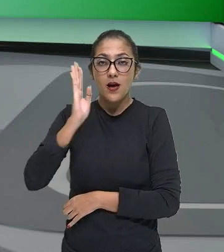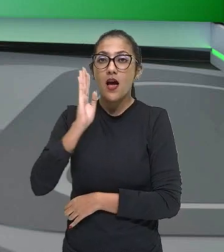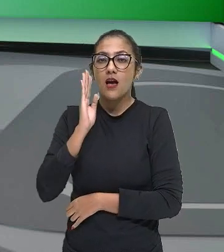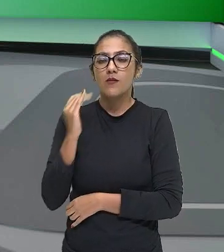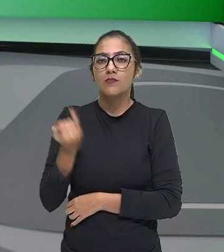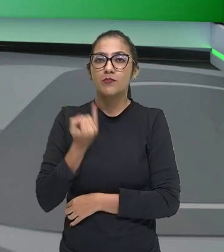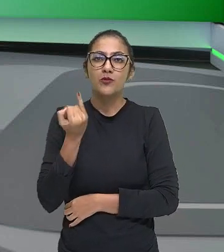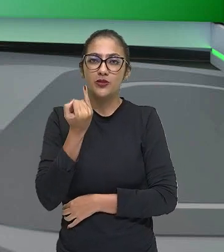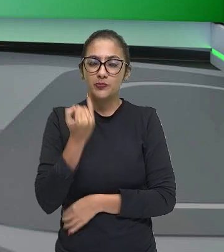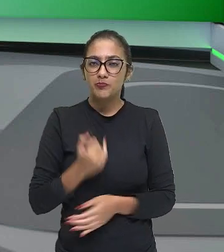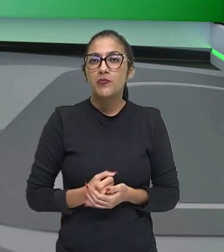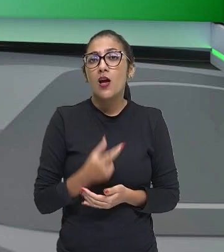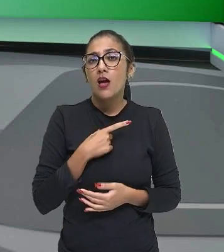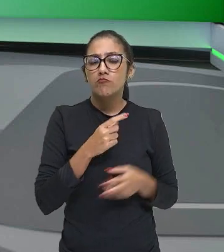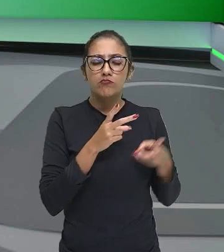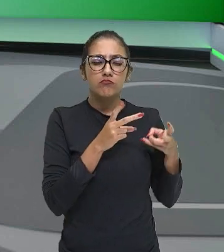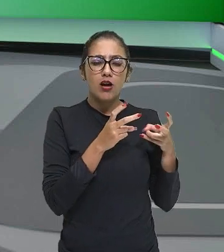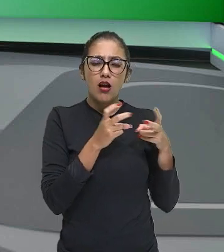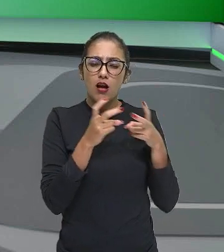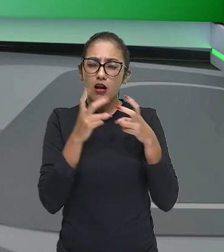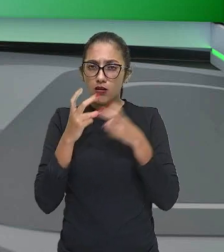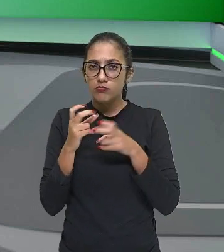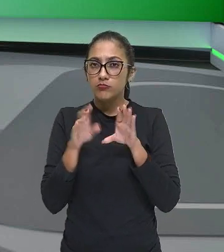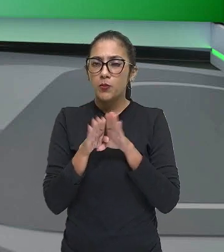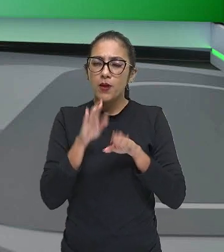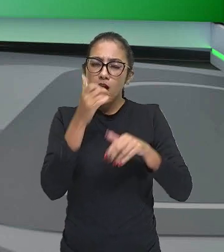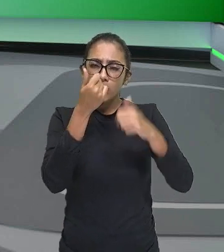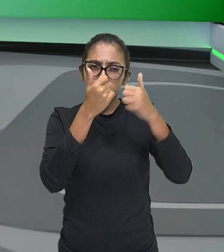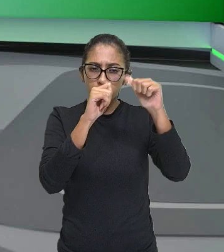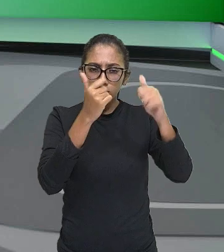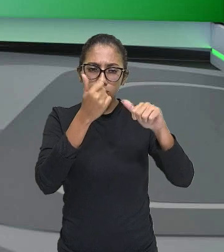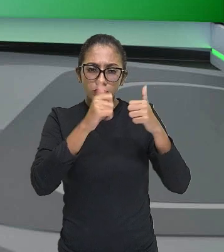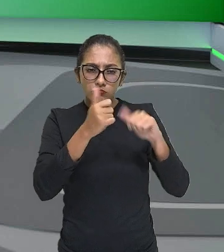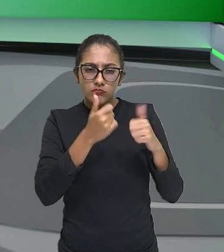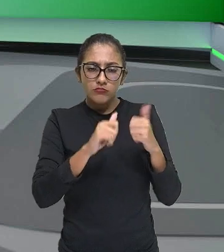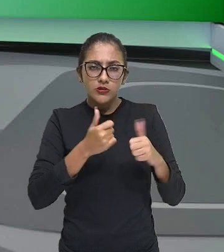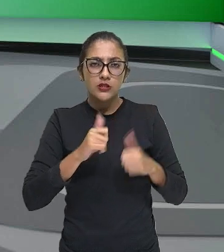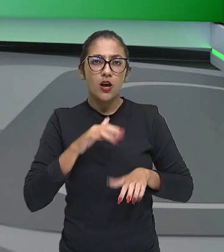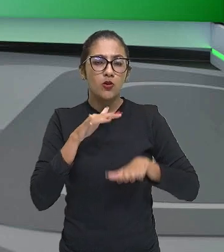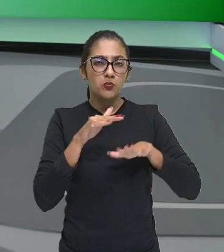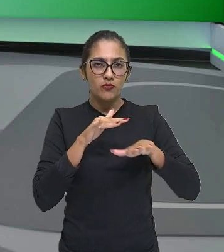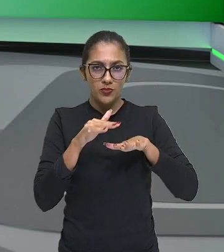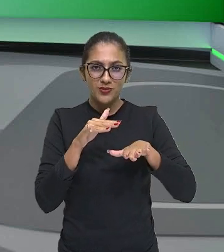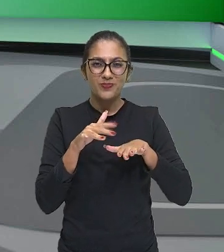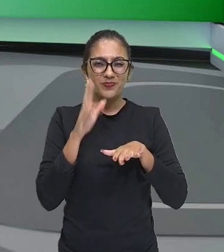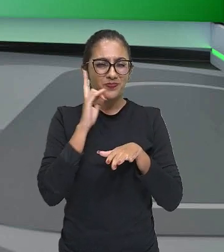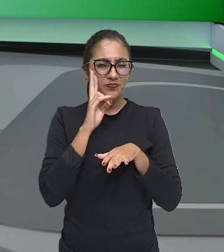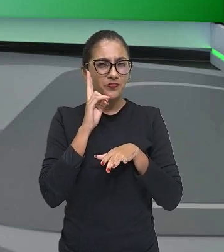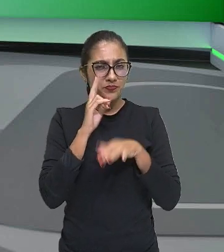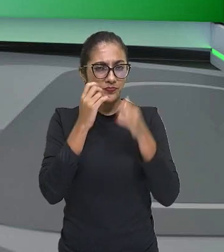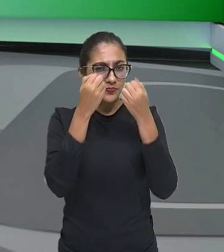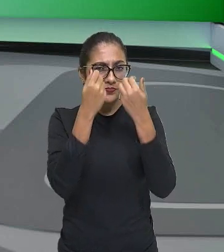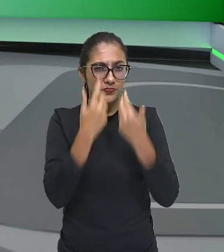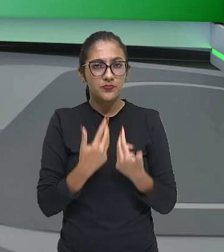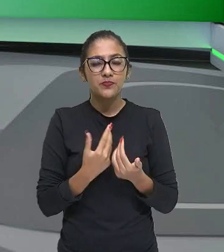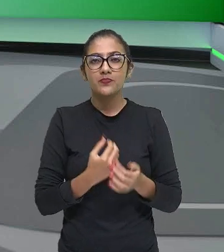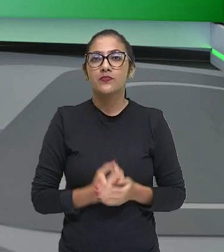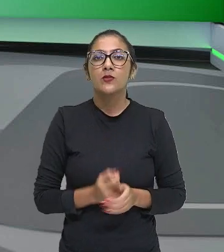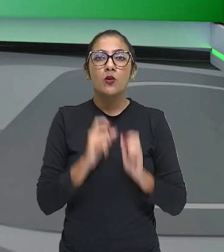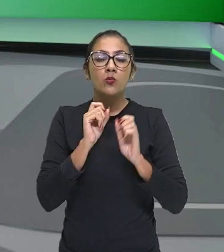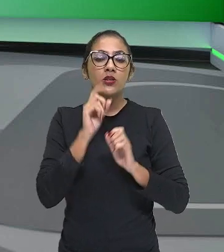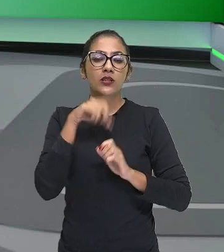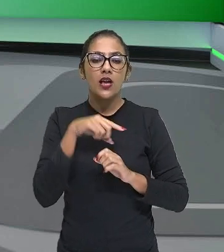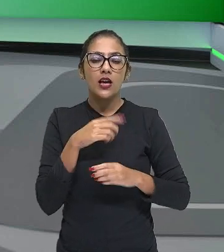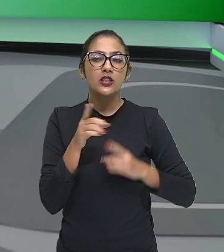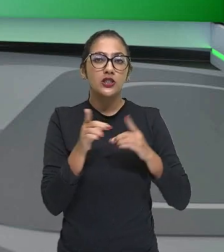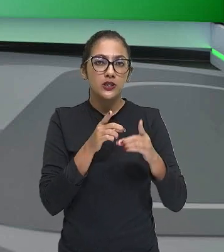para identificar e também analisar. Você vai analisar o movimento, foi isso que eu falei para vocês. O que é a dinâmica?